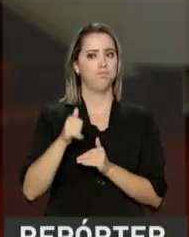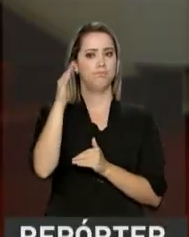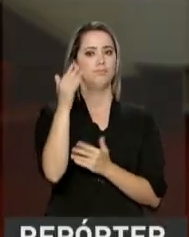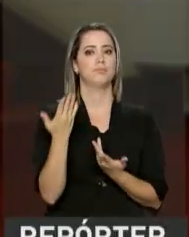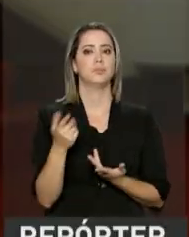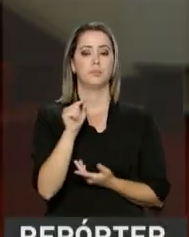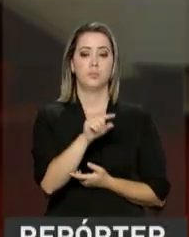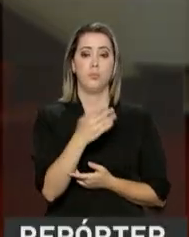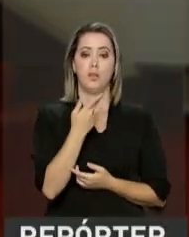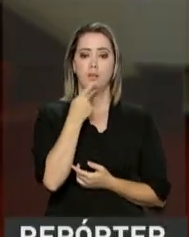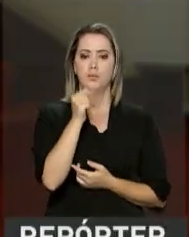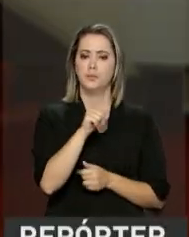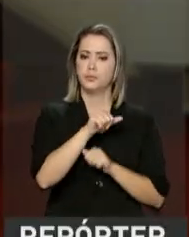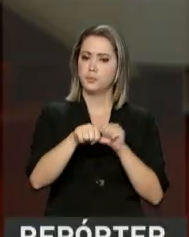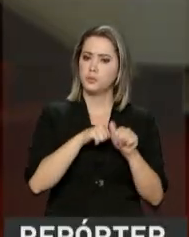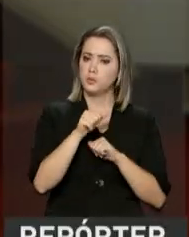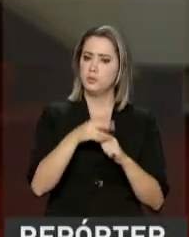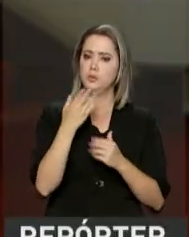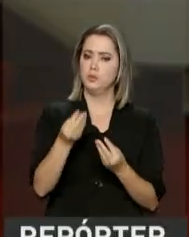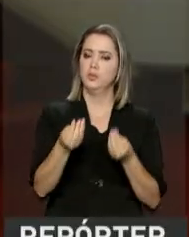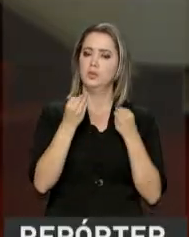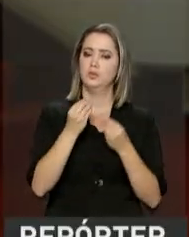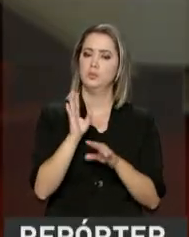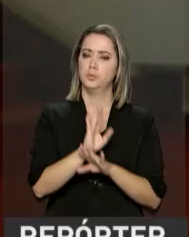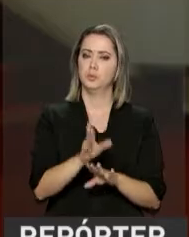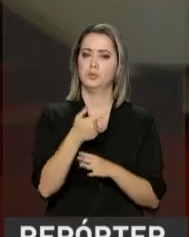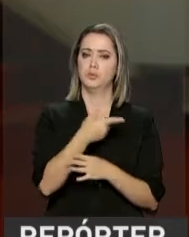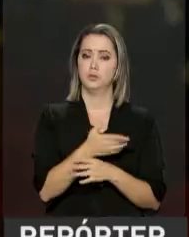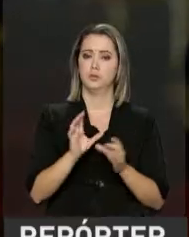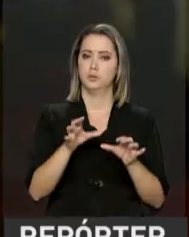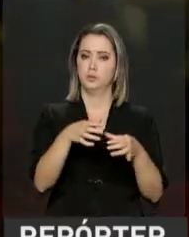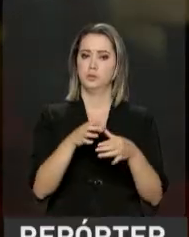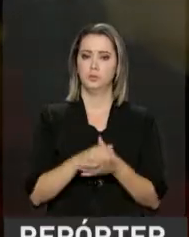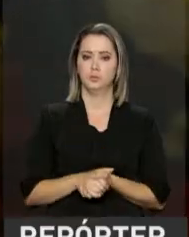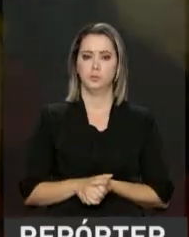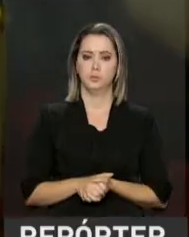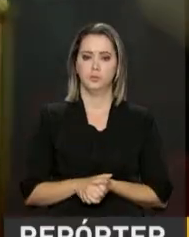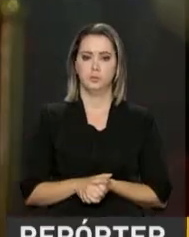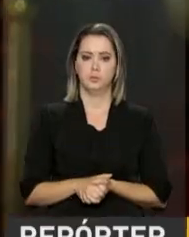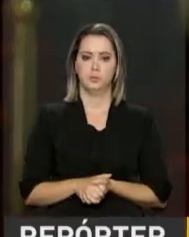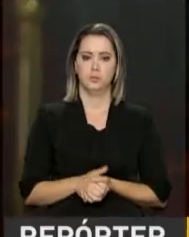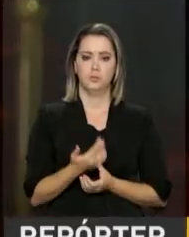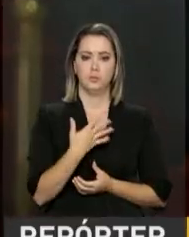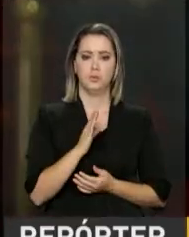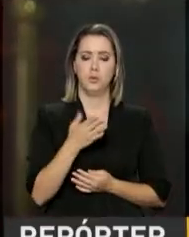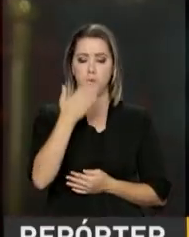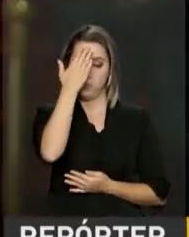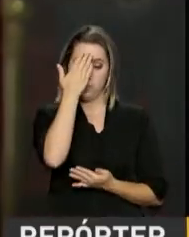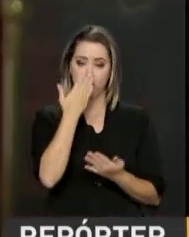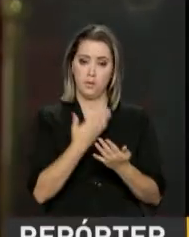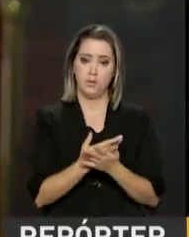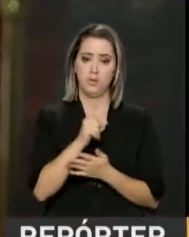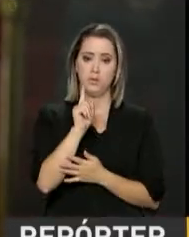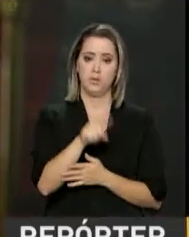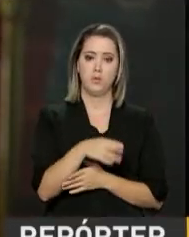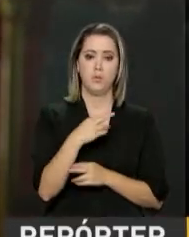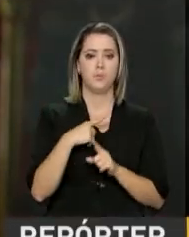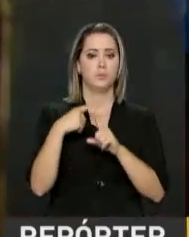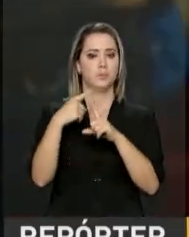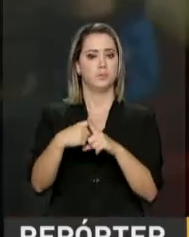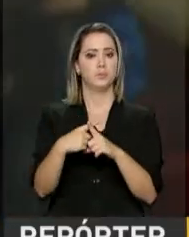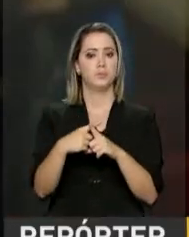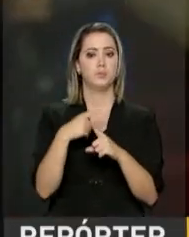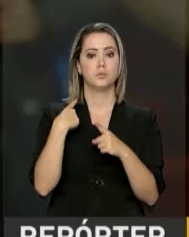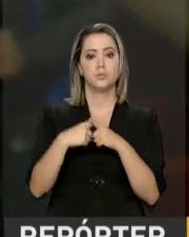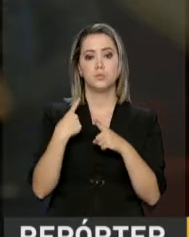culturais as mudanças trazem benefícios para o setor eu acredito que elas vão ser muito positivas